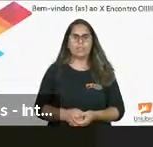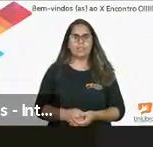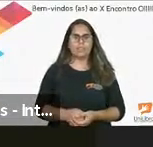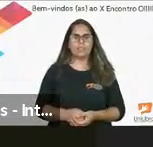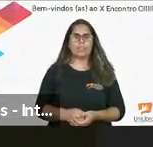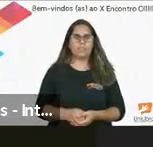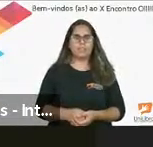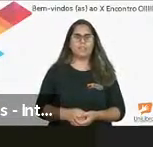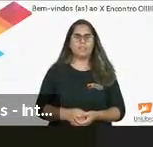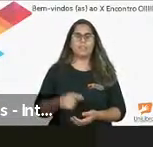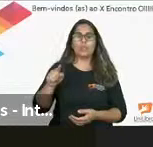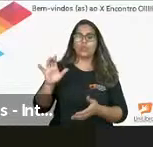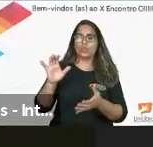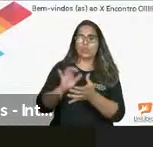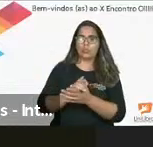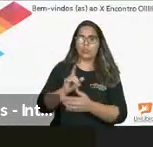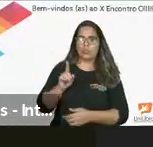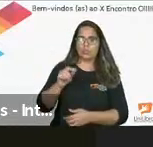sua esposa,